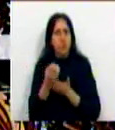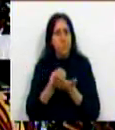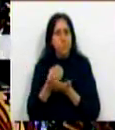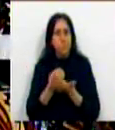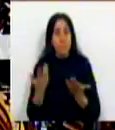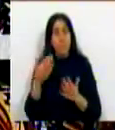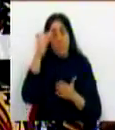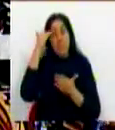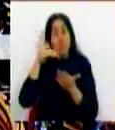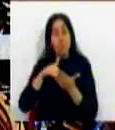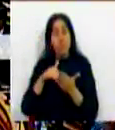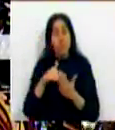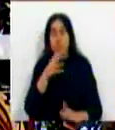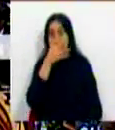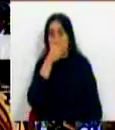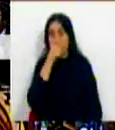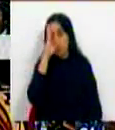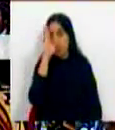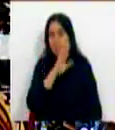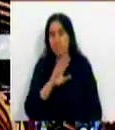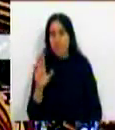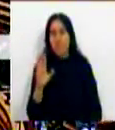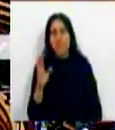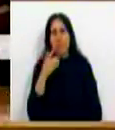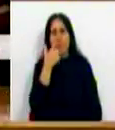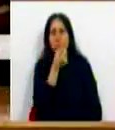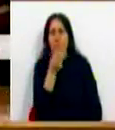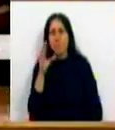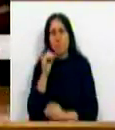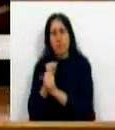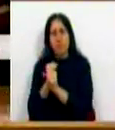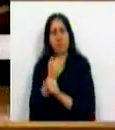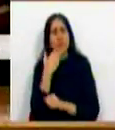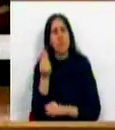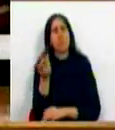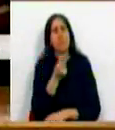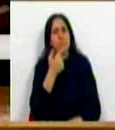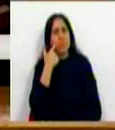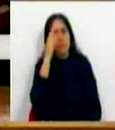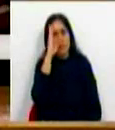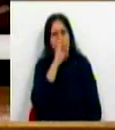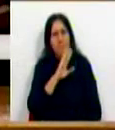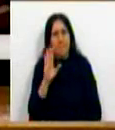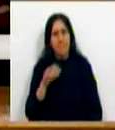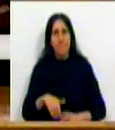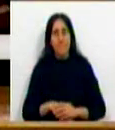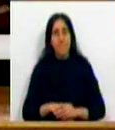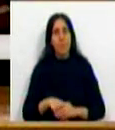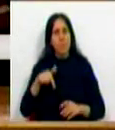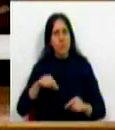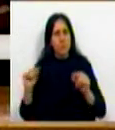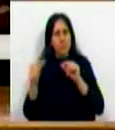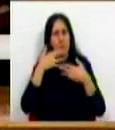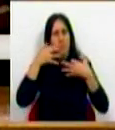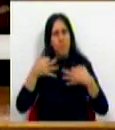Com os resultados que, infelizmente, conhecemos e que muitos trabalhadores e muitos jovens conhecem. Mas o debate de hoje confirmou